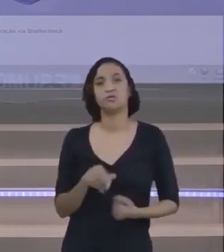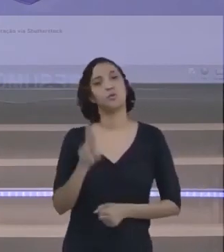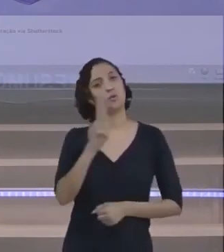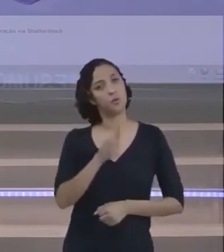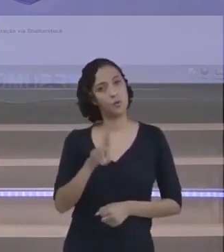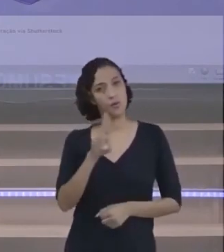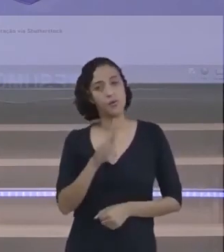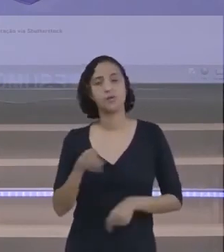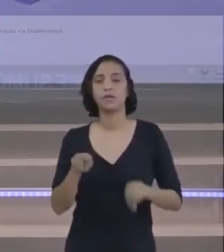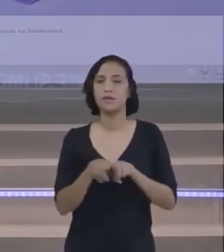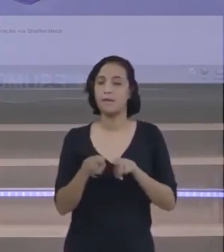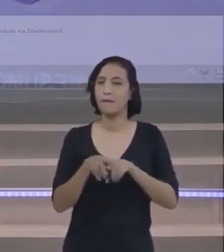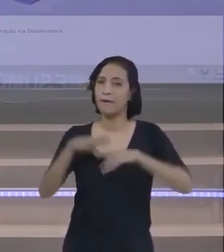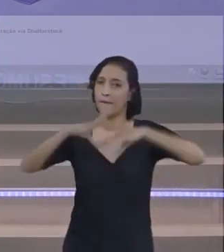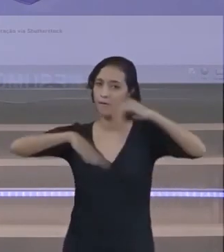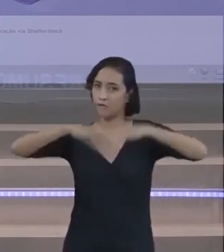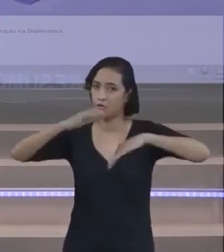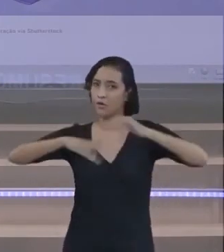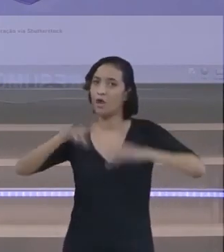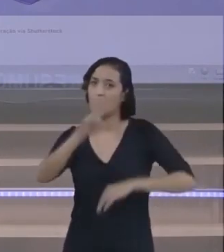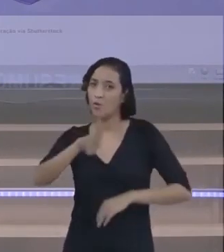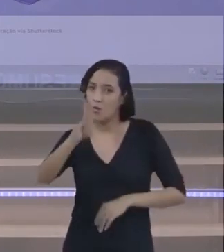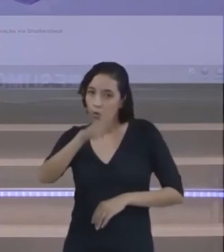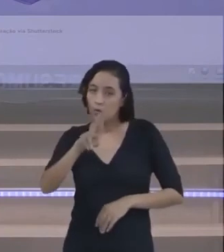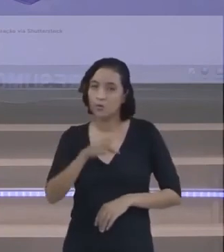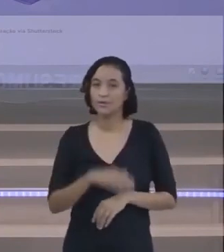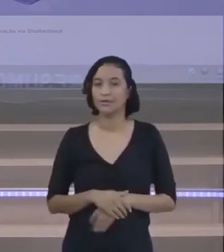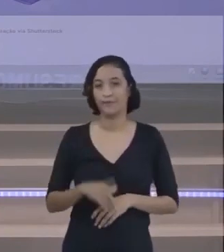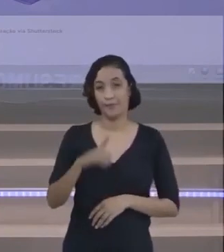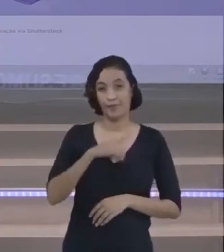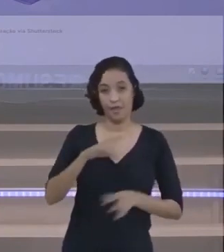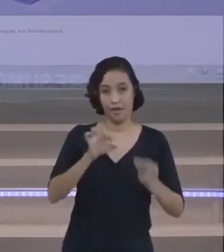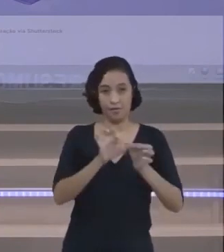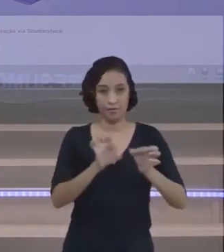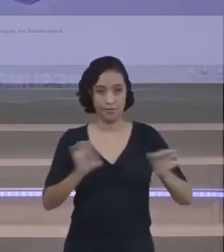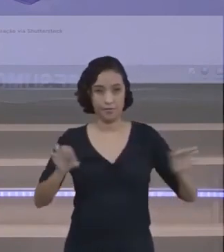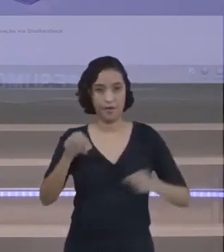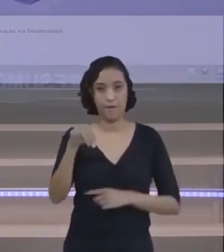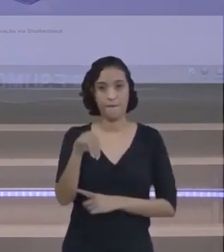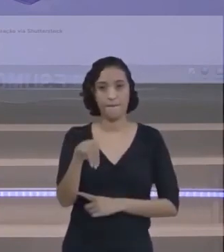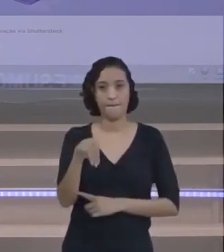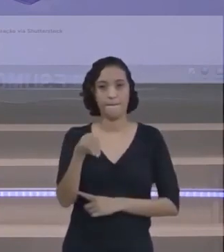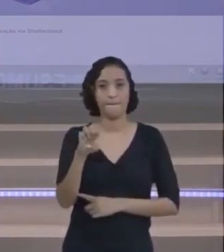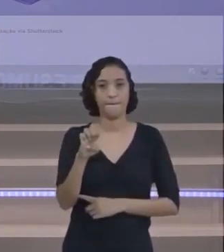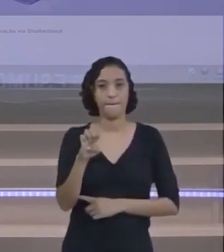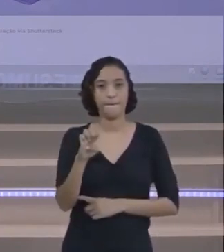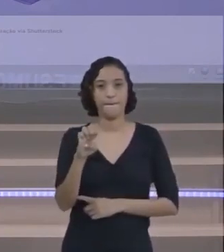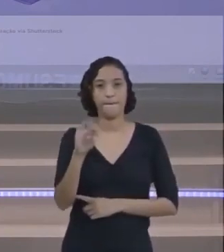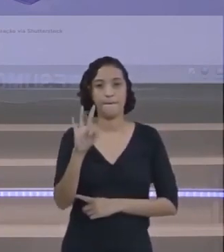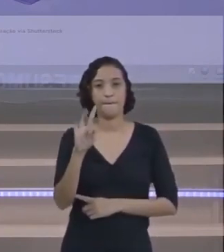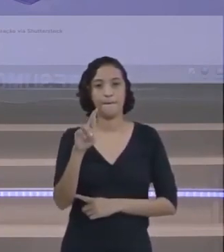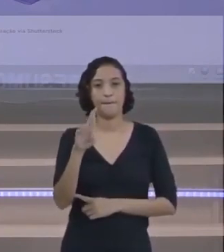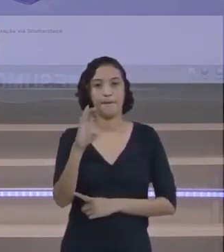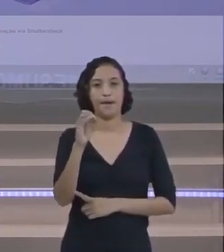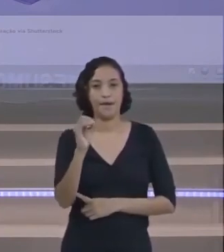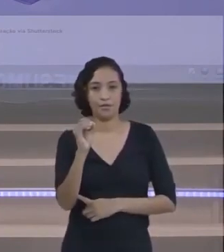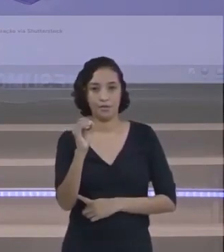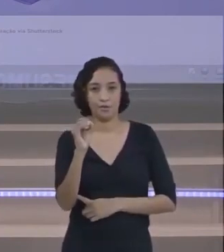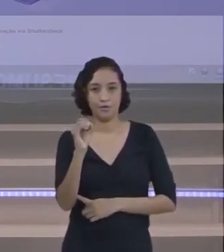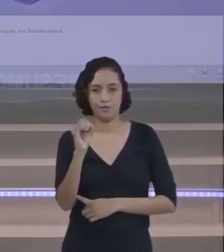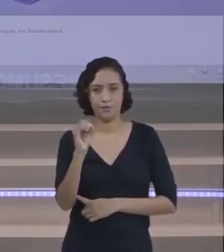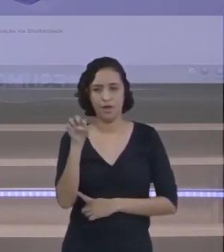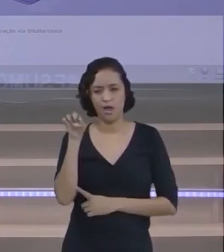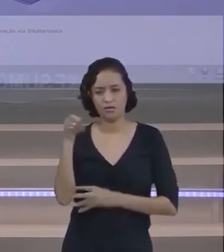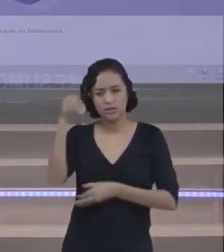que utilizam ele, que é o metro, que é a nossa unidade de medida padrão. Um metro equivale a